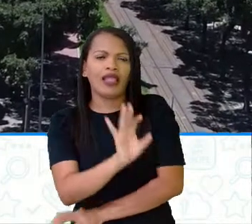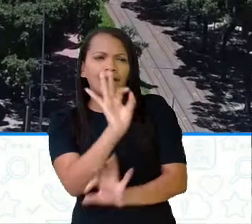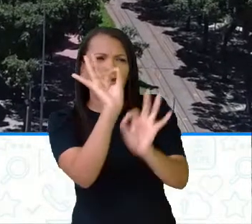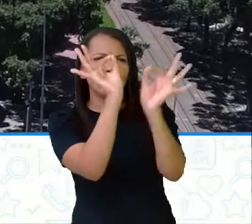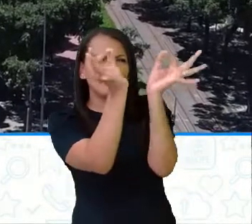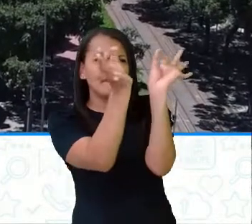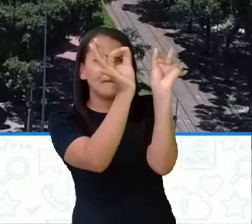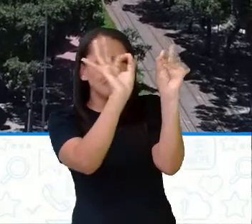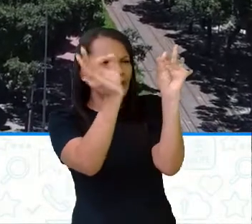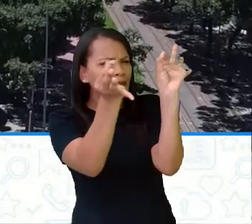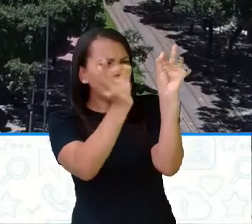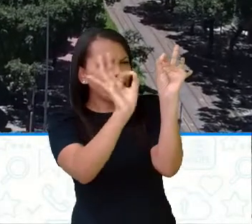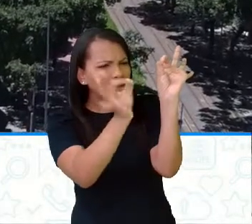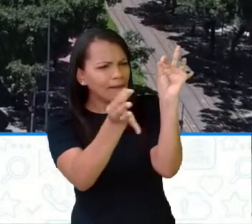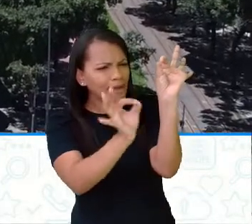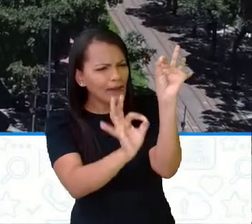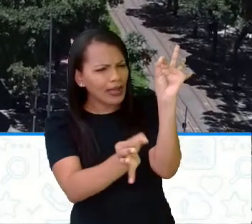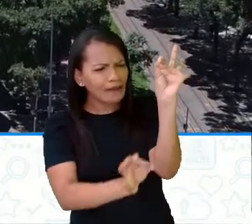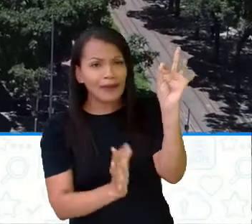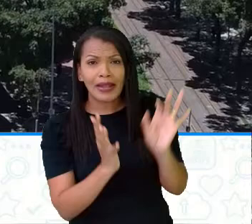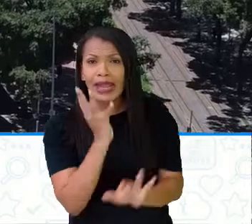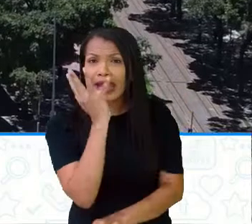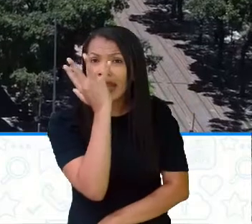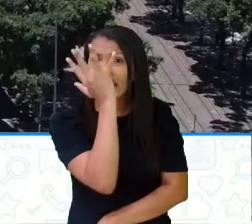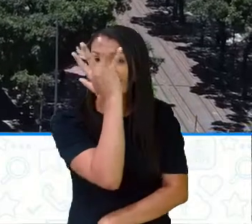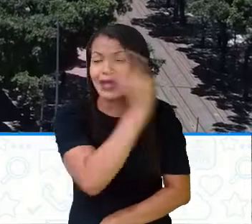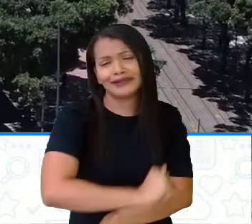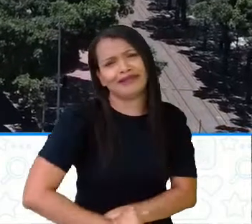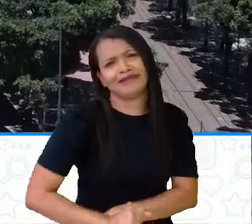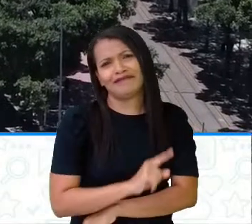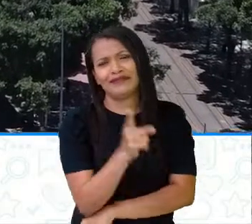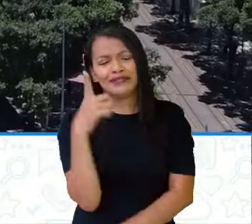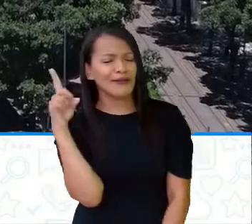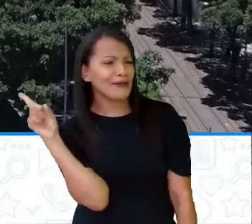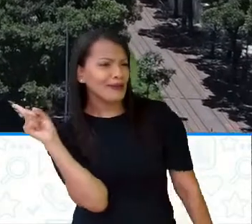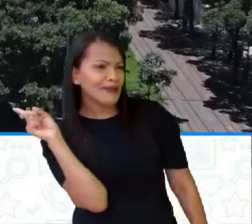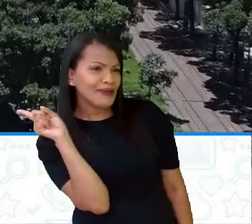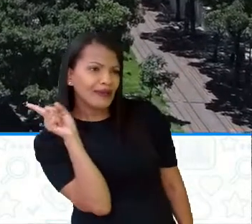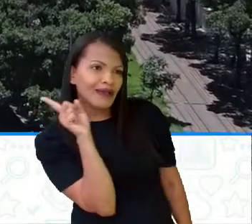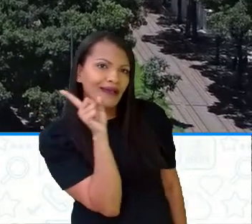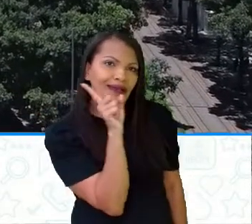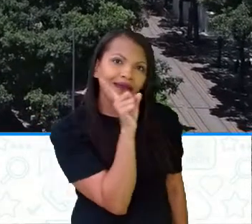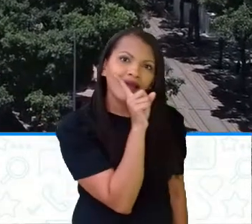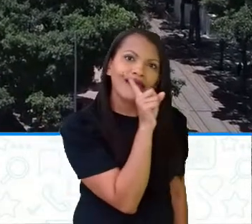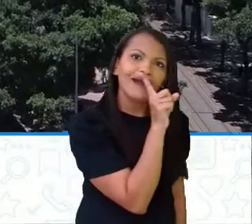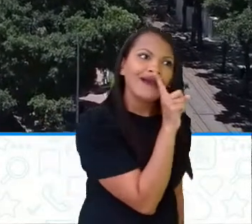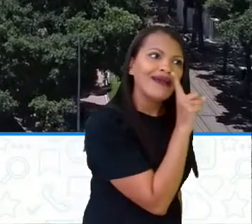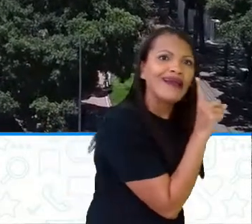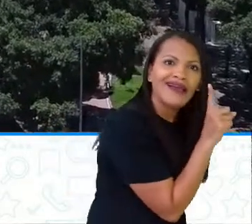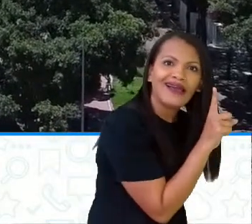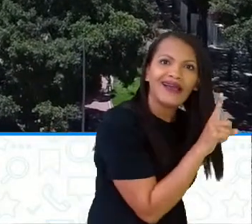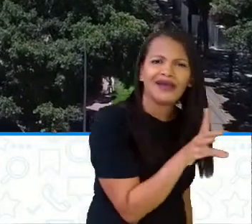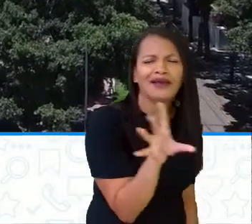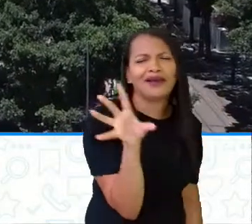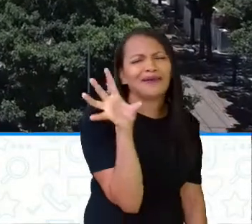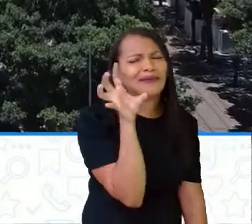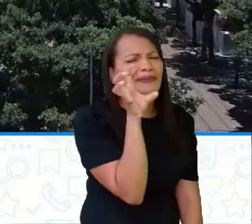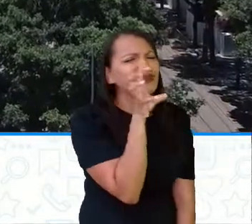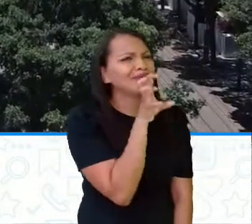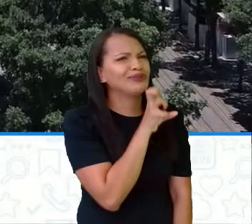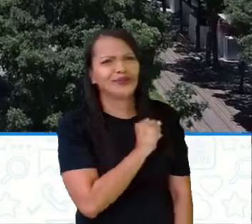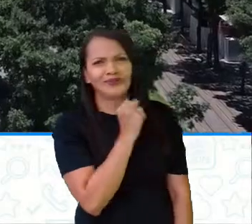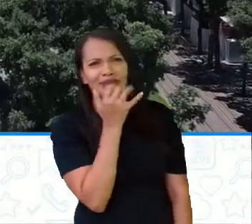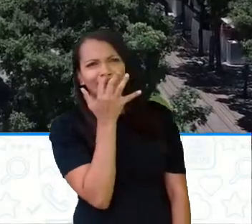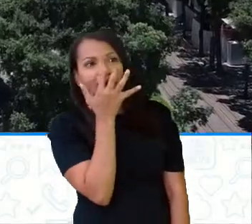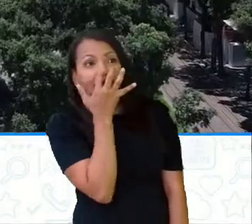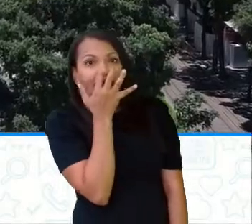arquitetônica belíssima. Só de você passar pela frente você fica apaixonado. Aqui ao redor, a